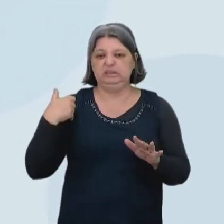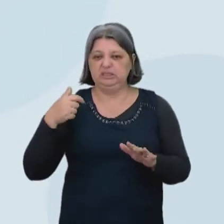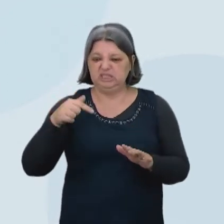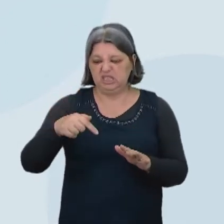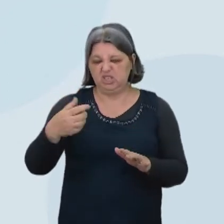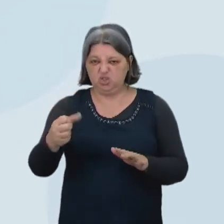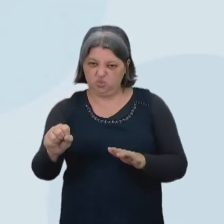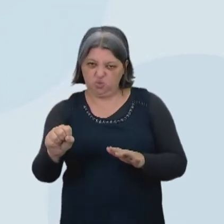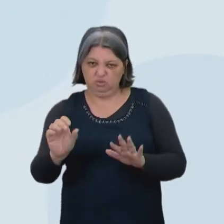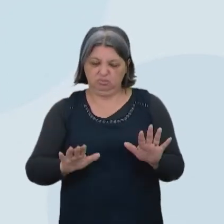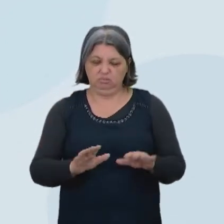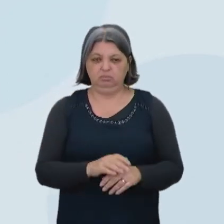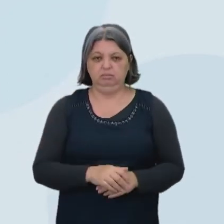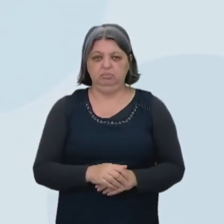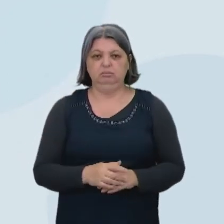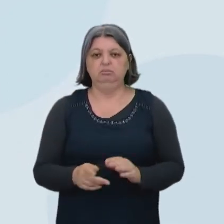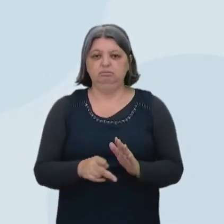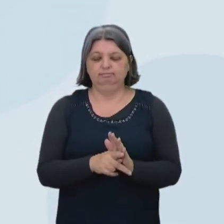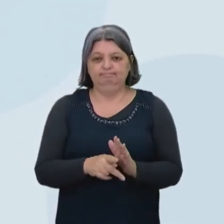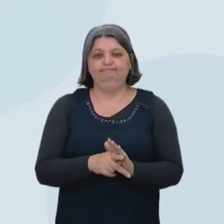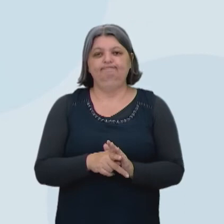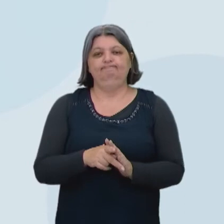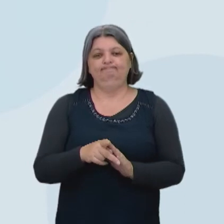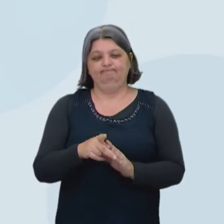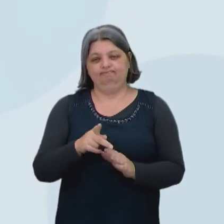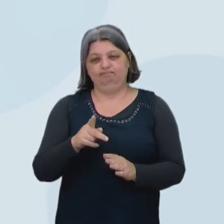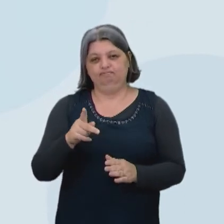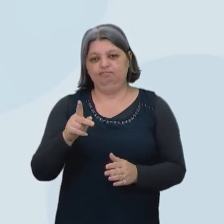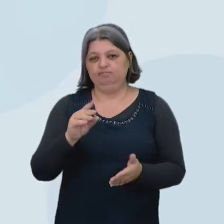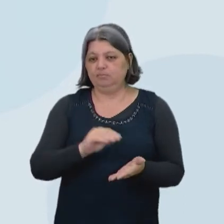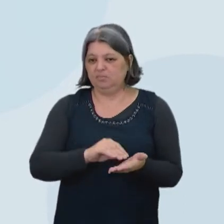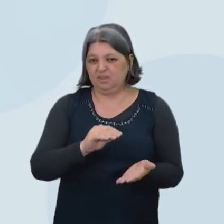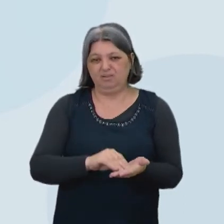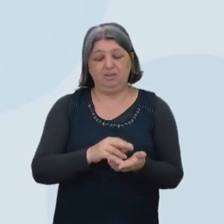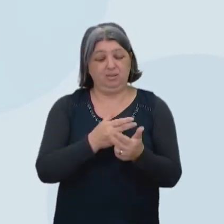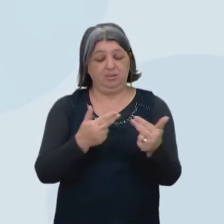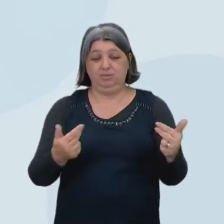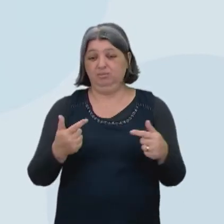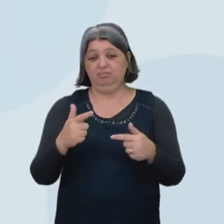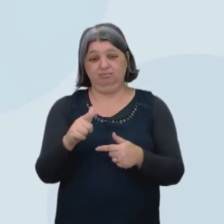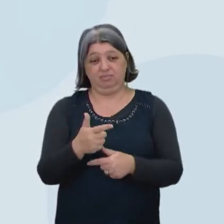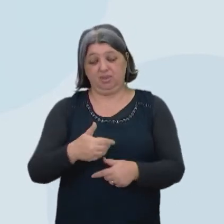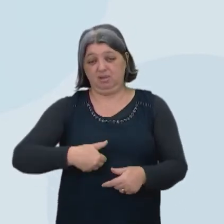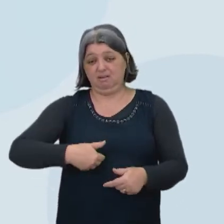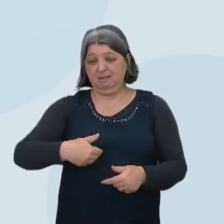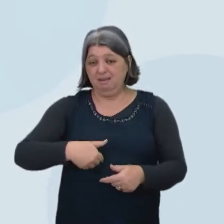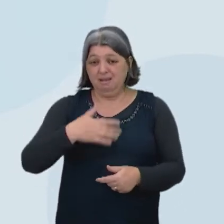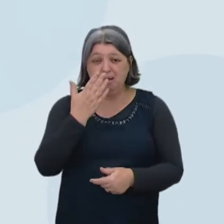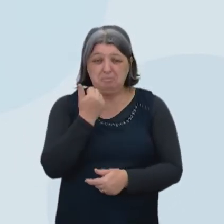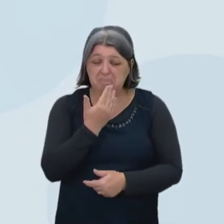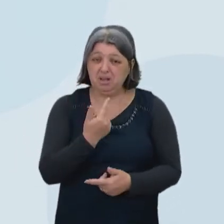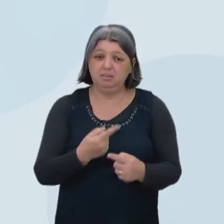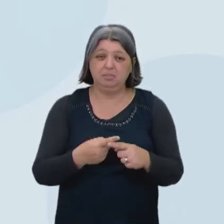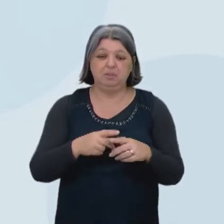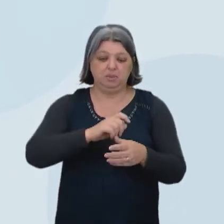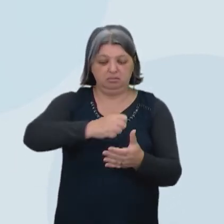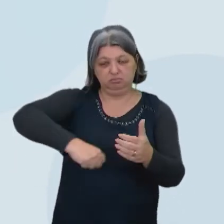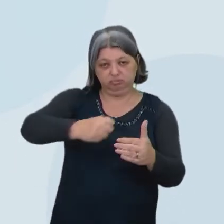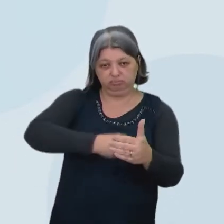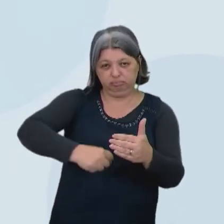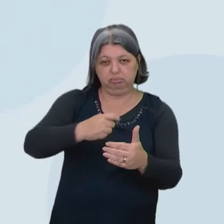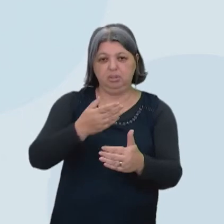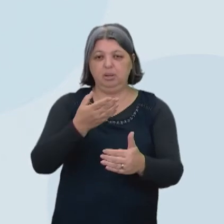idade. A escassez era enorme, mal tínhamos o que comer. Era engrossado de fubá e